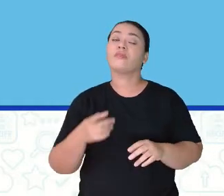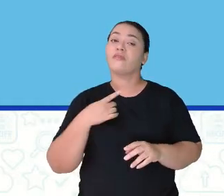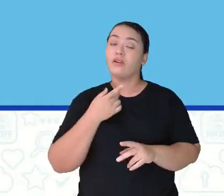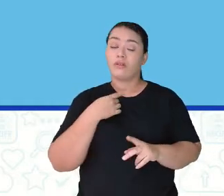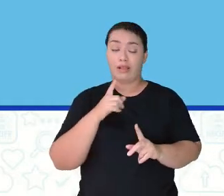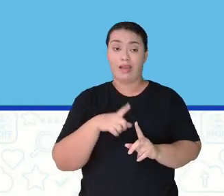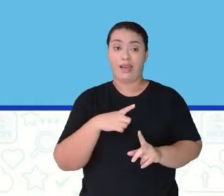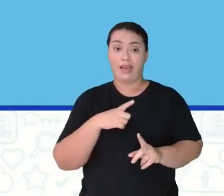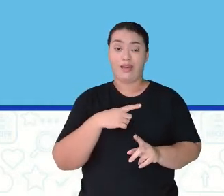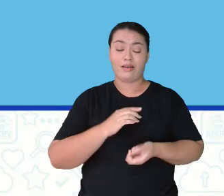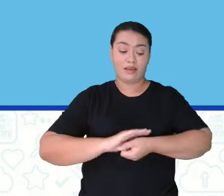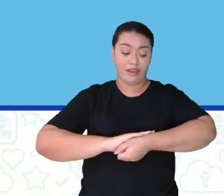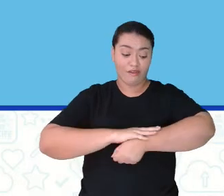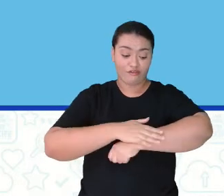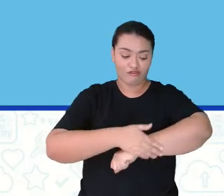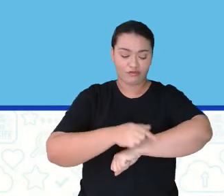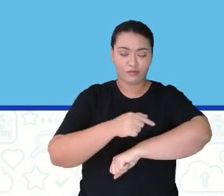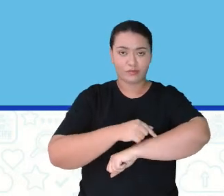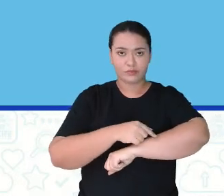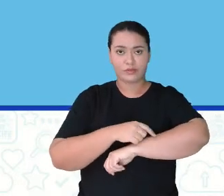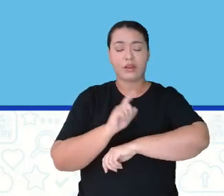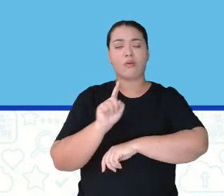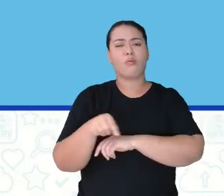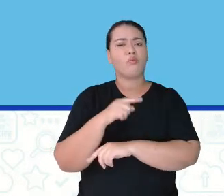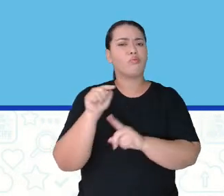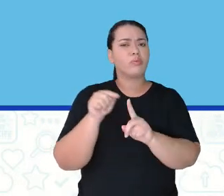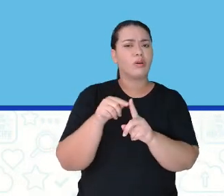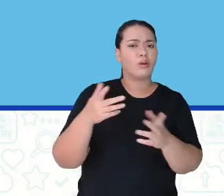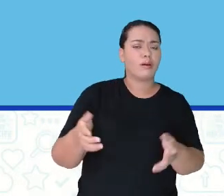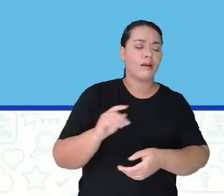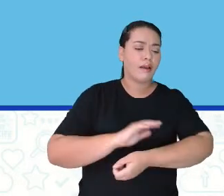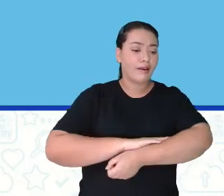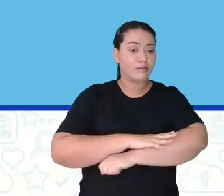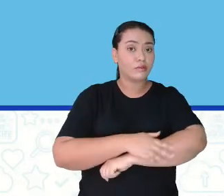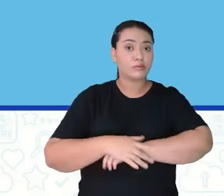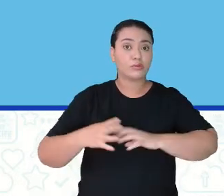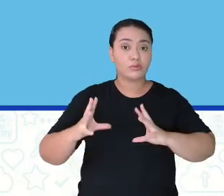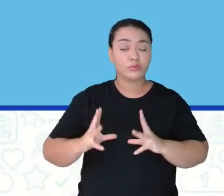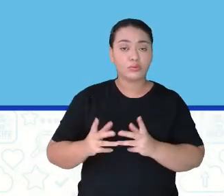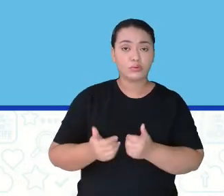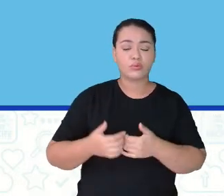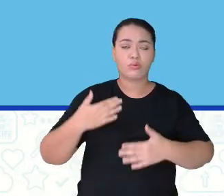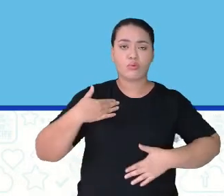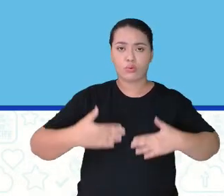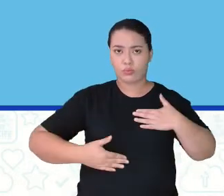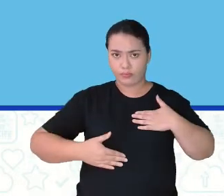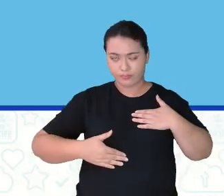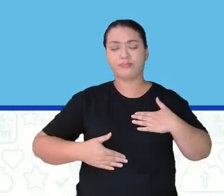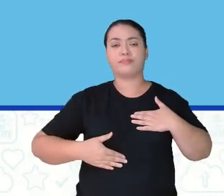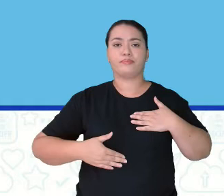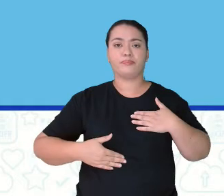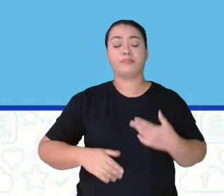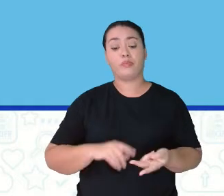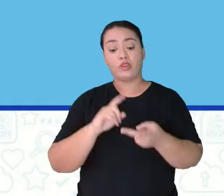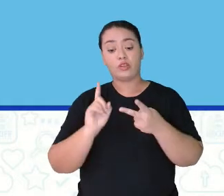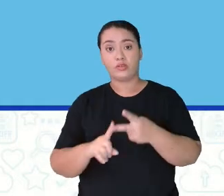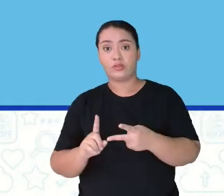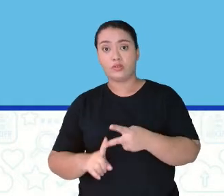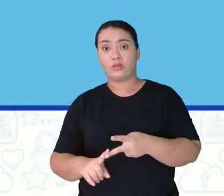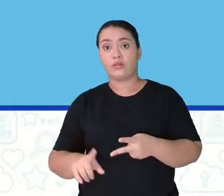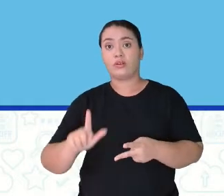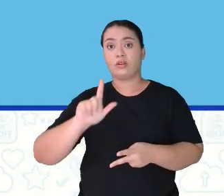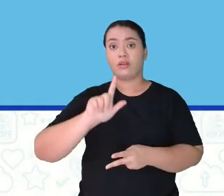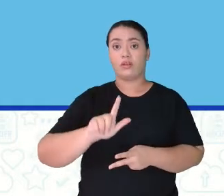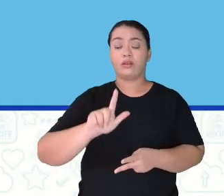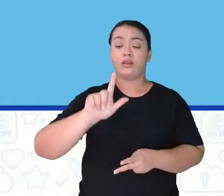O tecido de revestimento, então, a função dele, revestir todos os órgãos do nosso corpo, não é? E o tecido